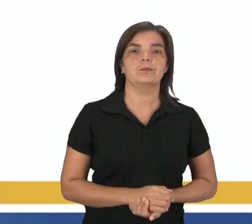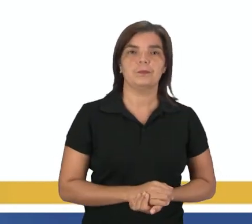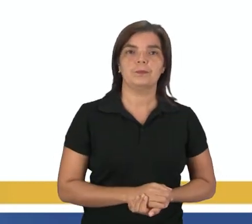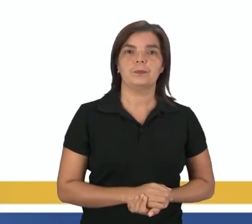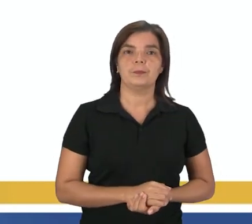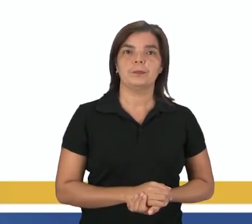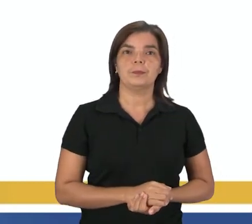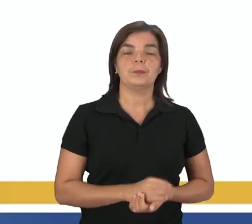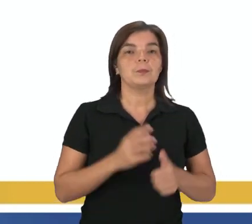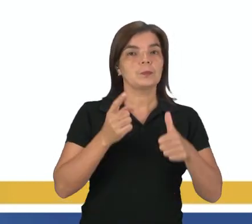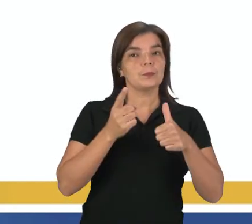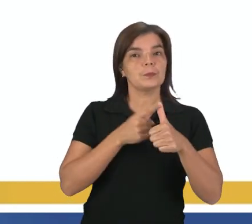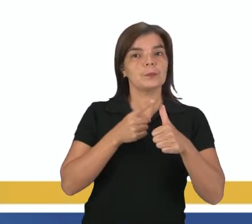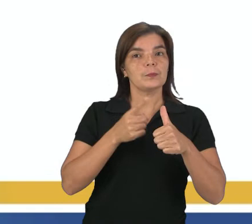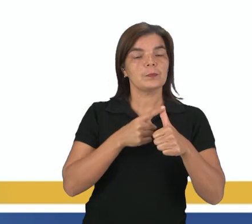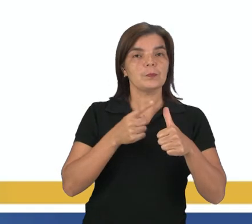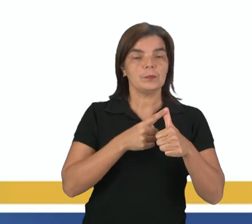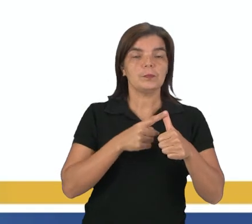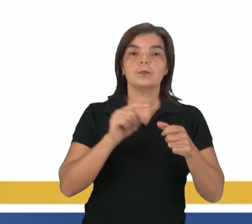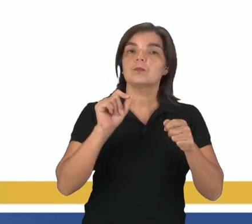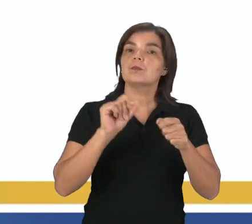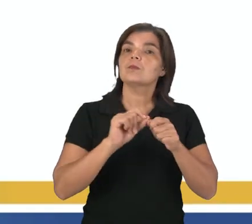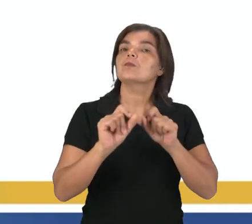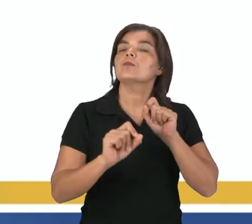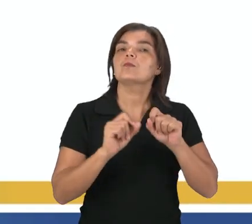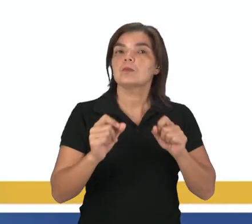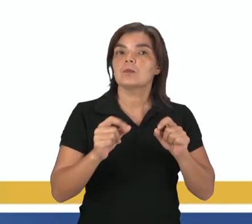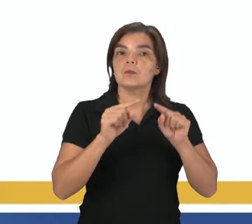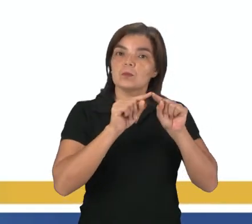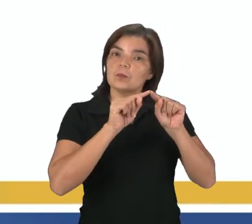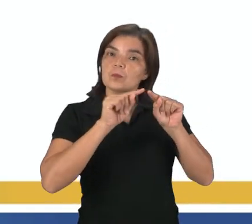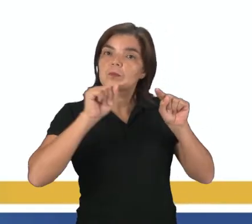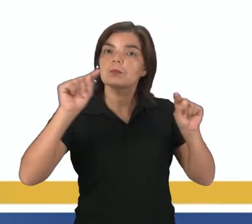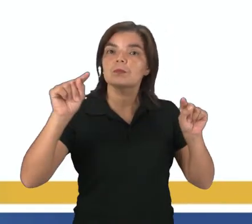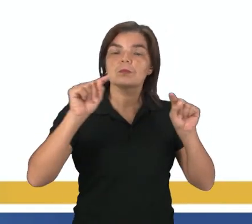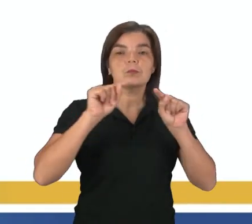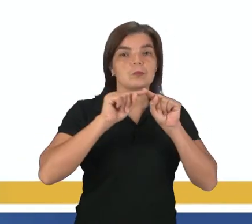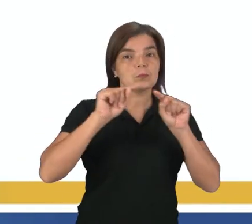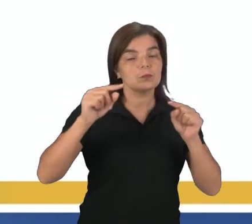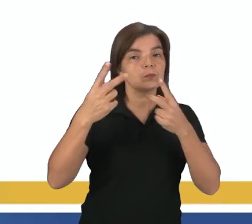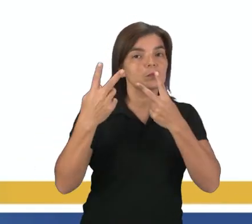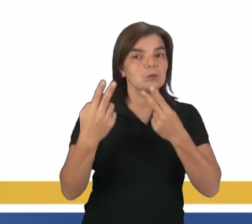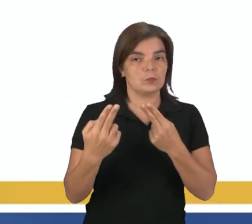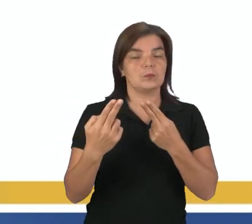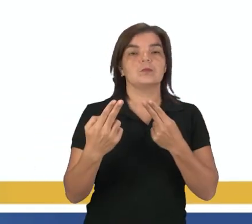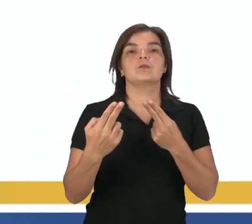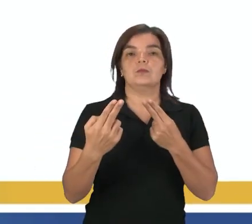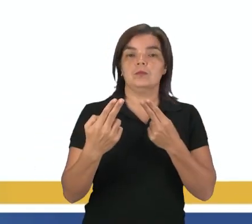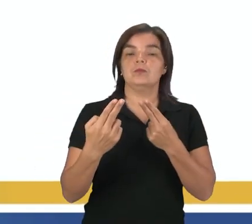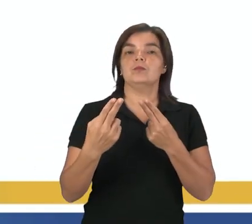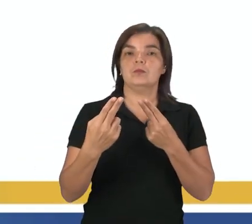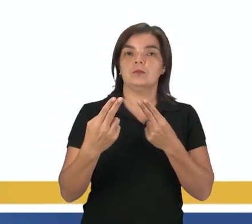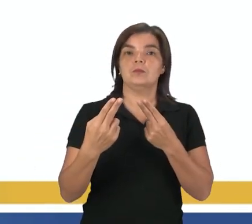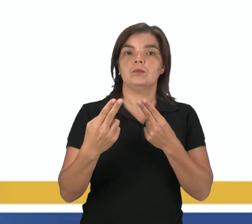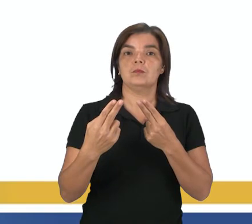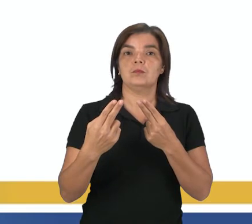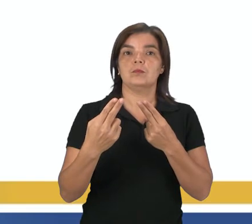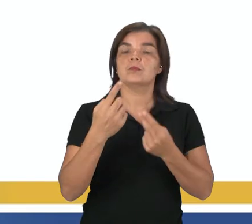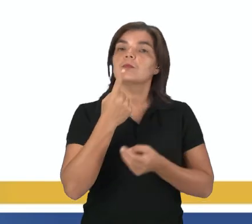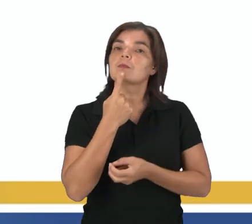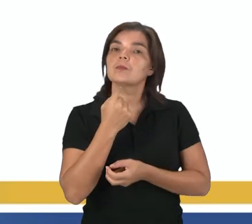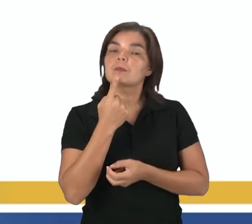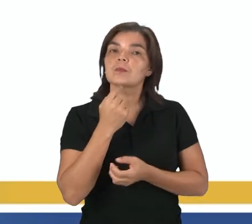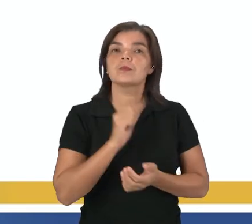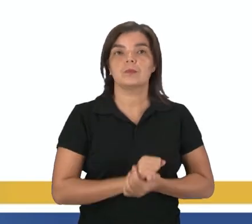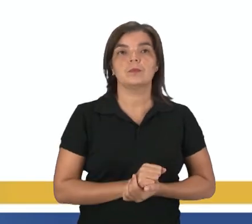Bom, meu primeiro passo que eu fiz foi traçar uma reta paralela no mesmo sentido, mesma orientação que essa minha reta